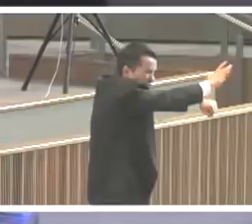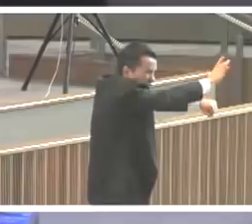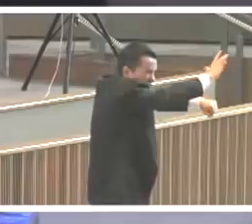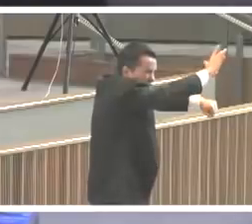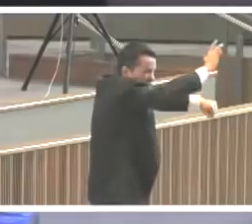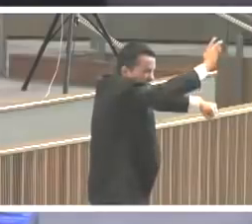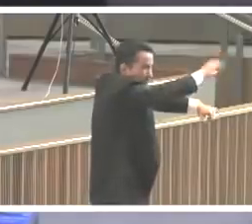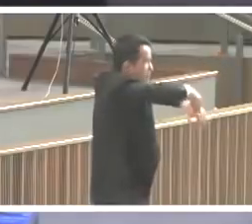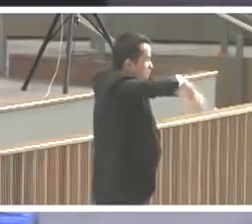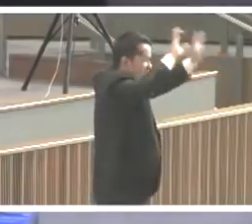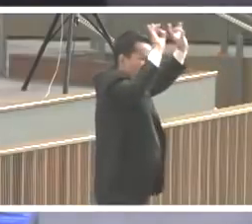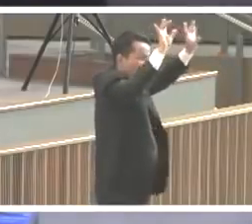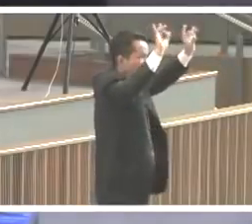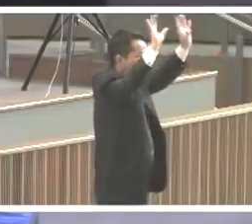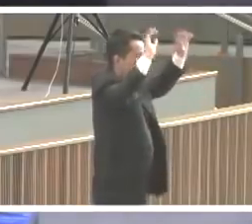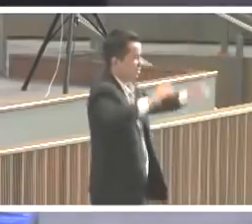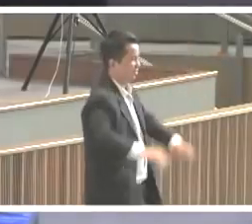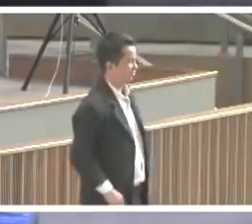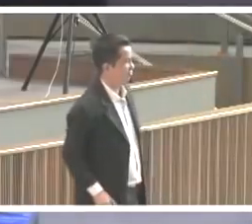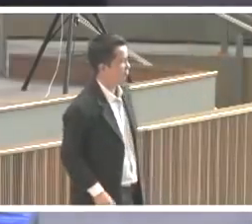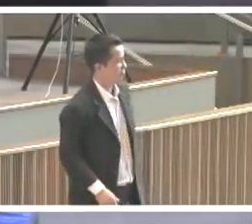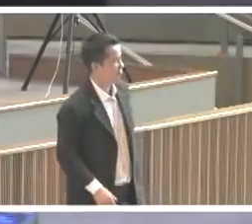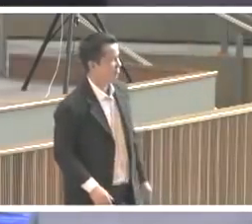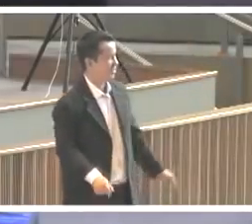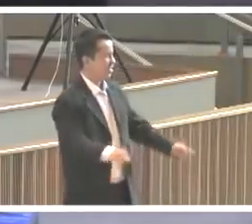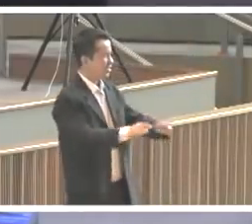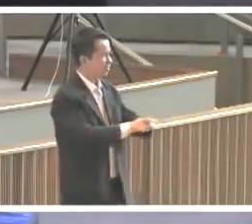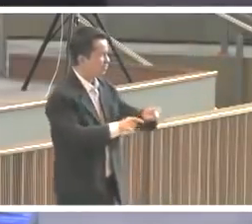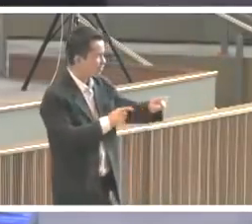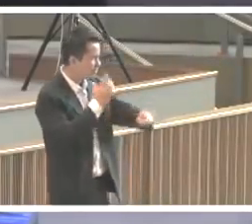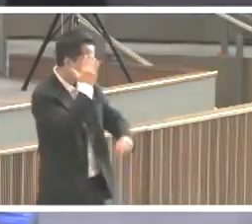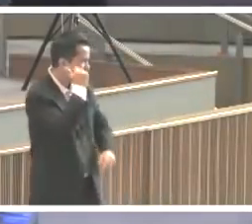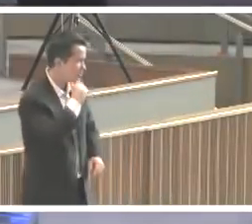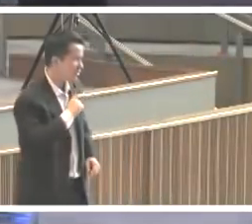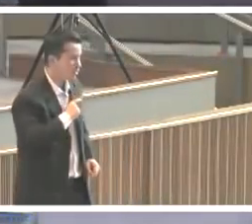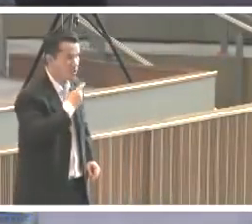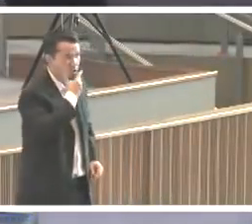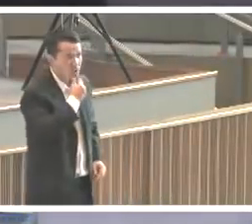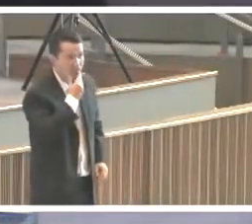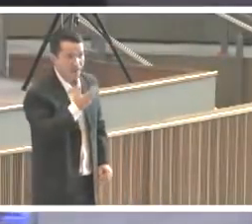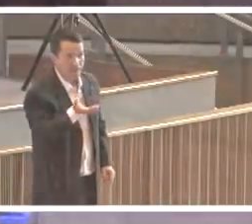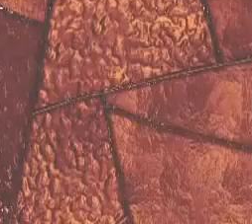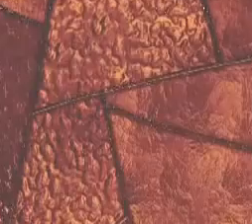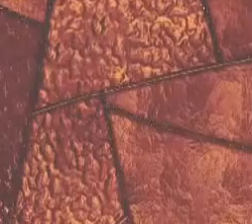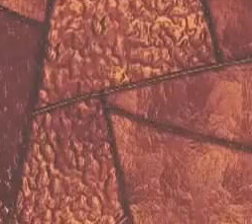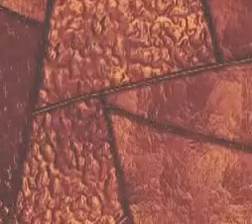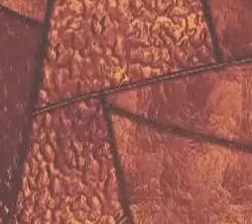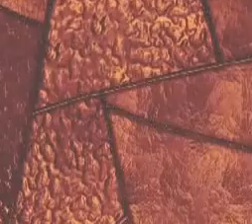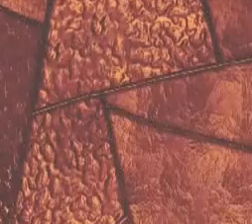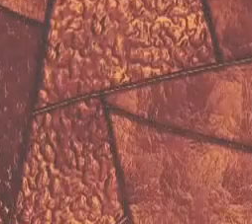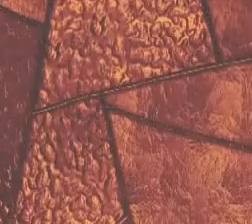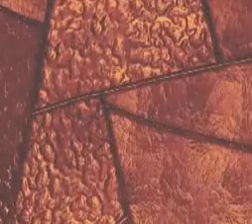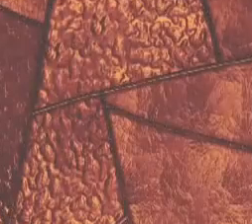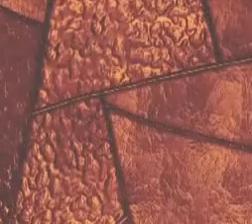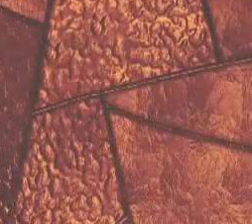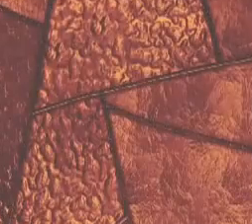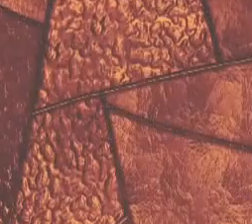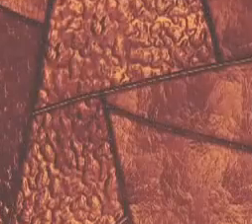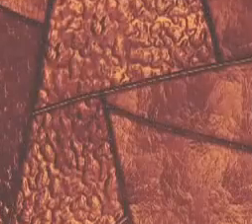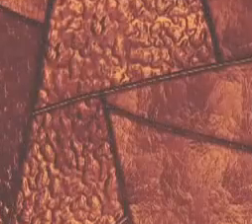perceba. É interessante o que disse o filósofo Platão. Ele disse assim: pode haver